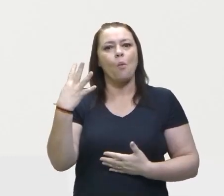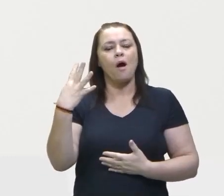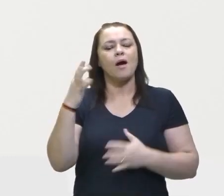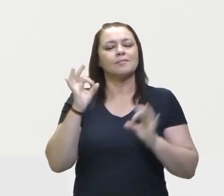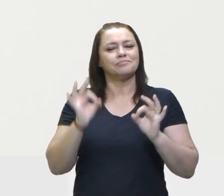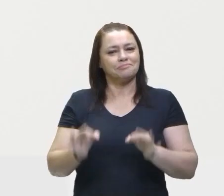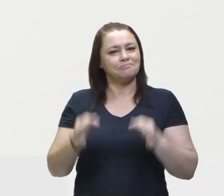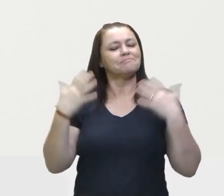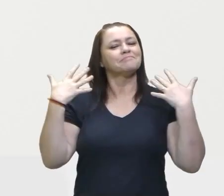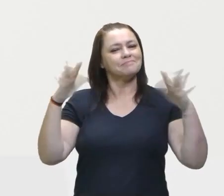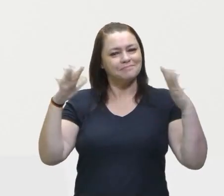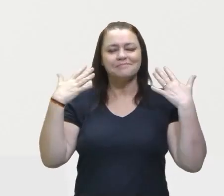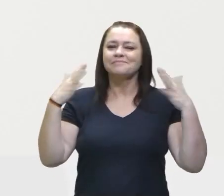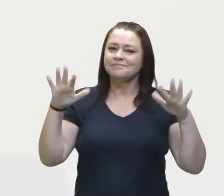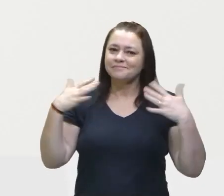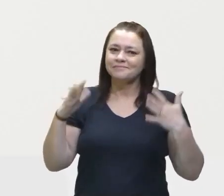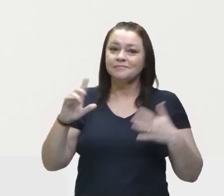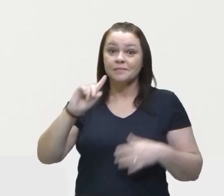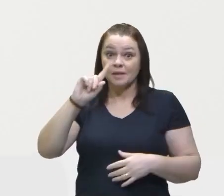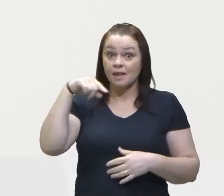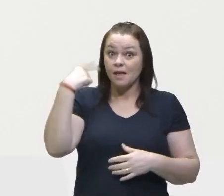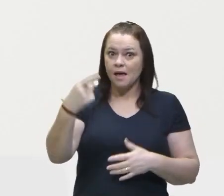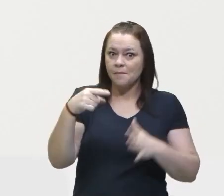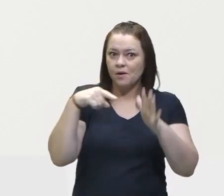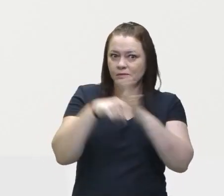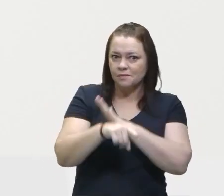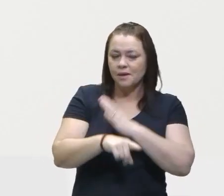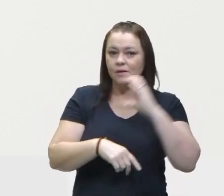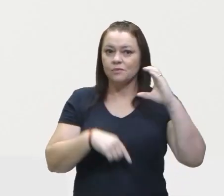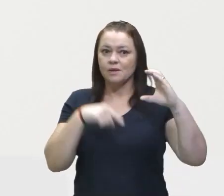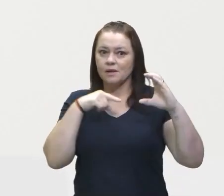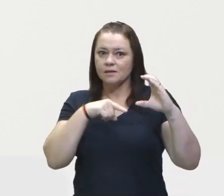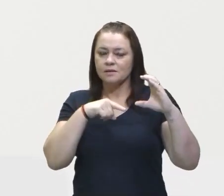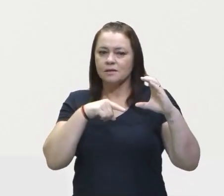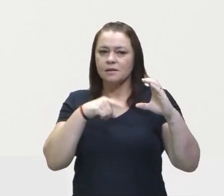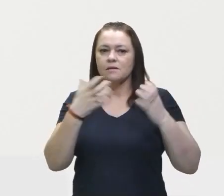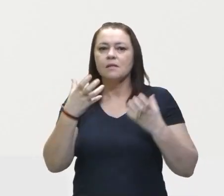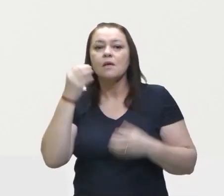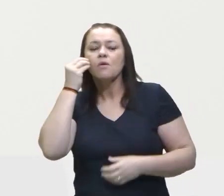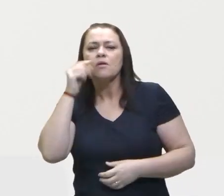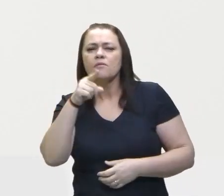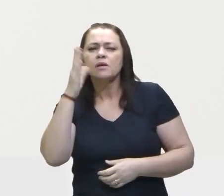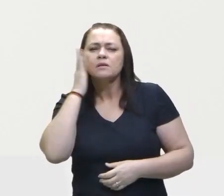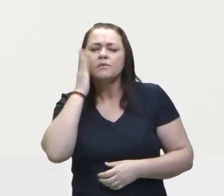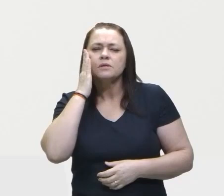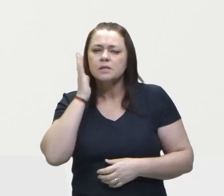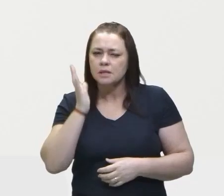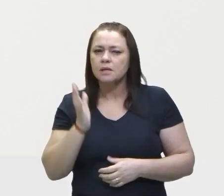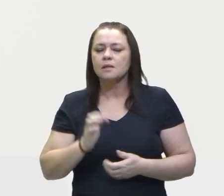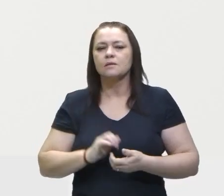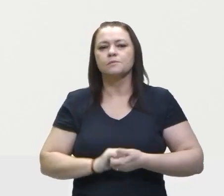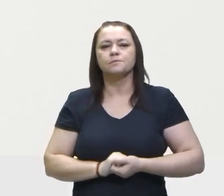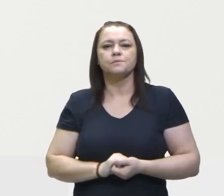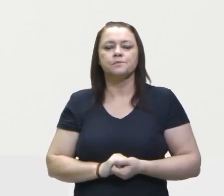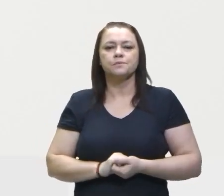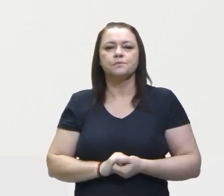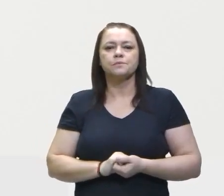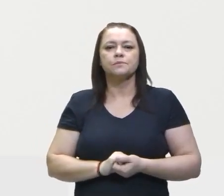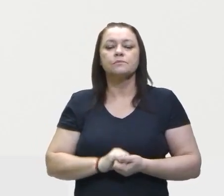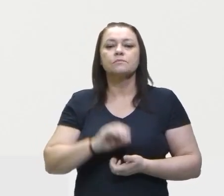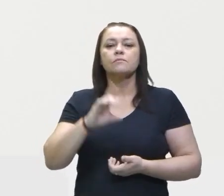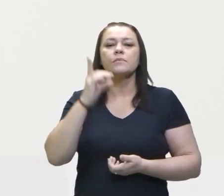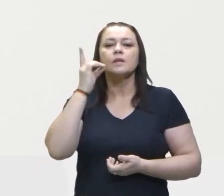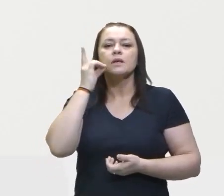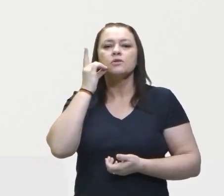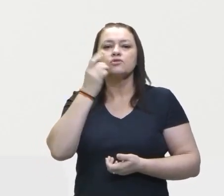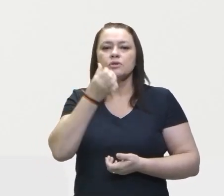domingos. Muito bem. Vamos para a nossa próxima pergunta para ver se você entendeu direitinho. Agora presta atenção. Dia 6 de